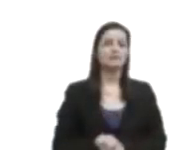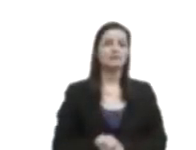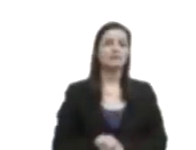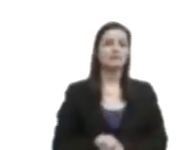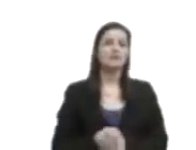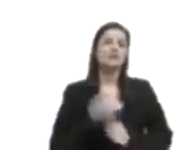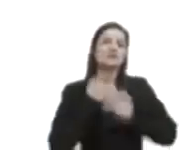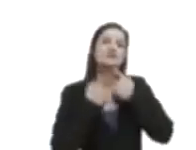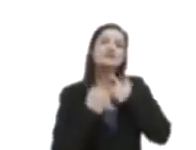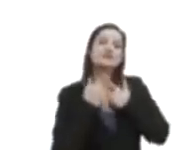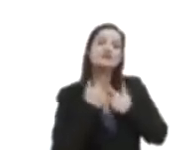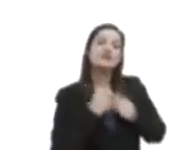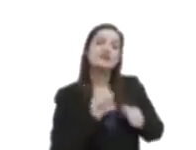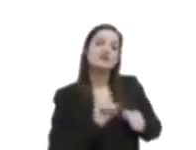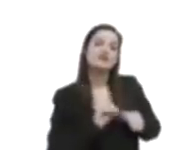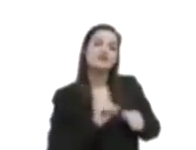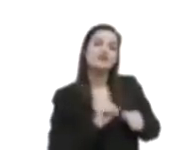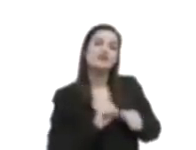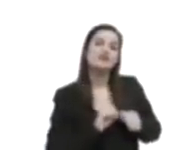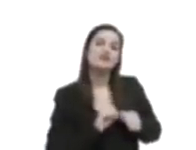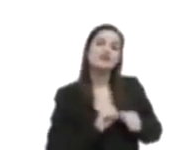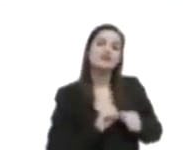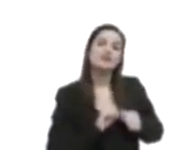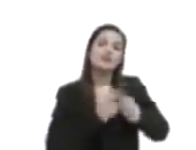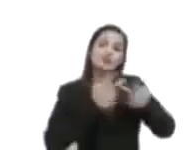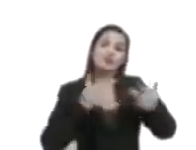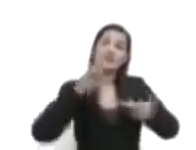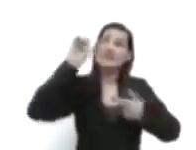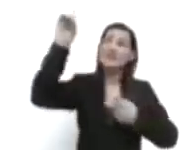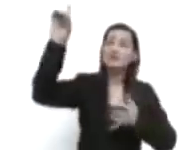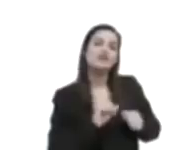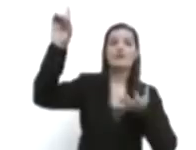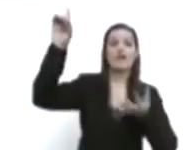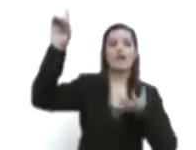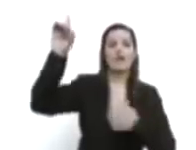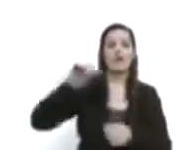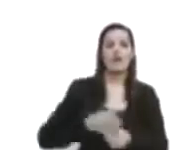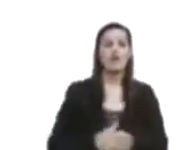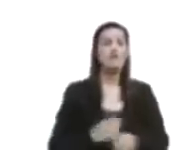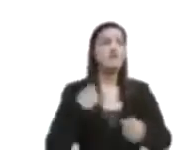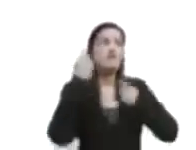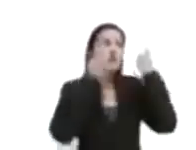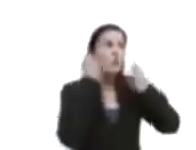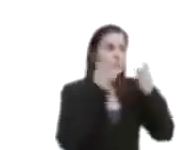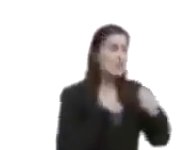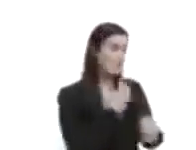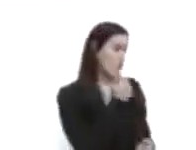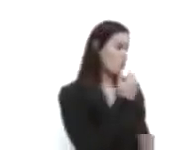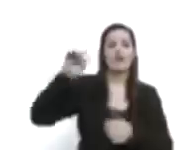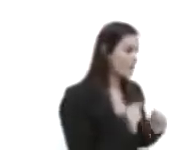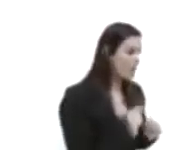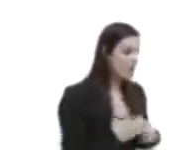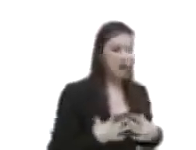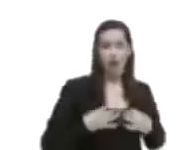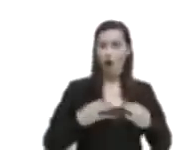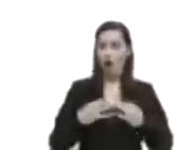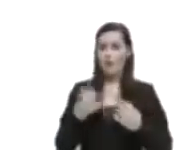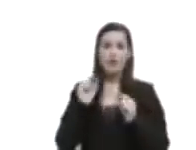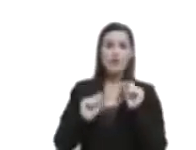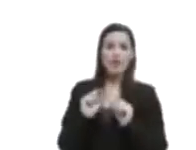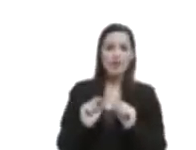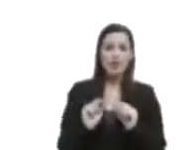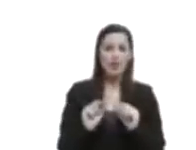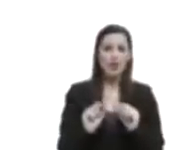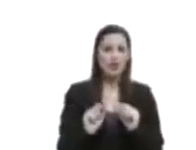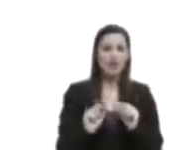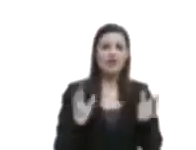deseja fazer a vontade de Deus. Não vos inquietei pensando que comeremos, o que beberemos, ou no que, o que nos vestiremos, pois os gentios procuram